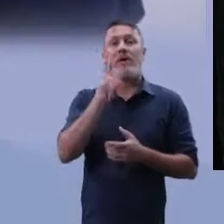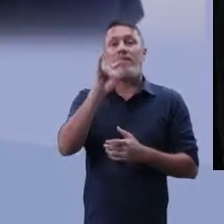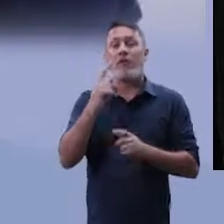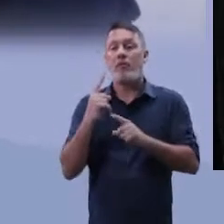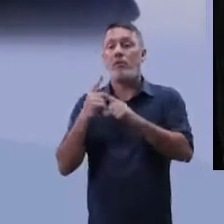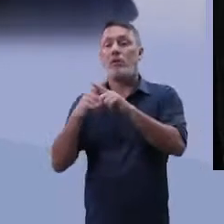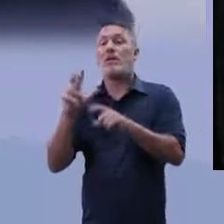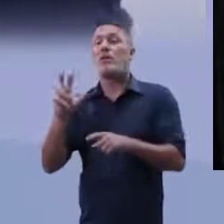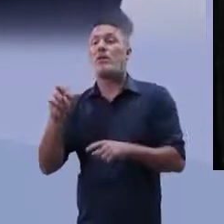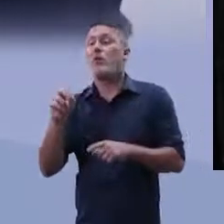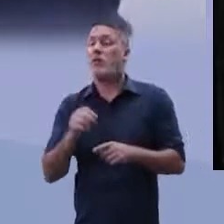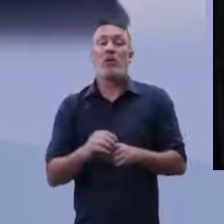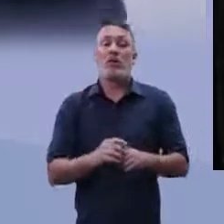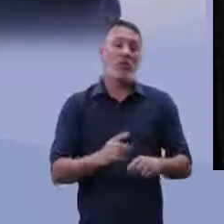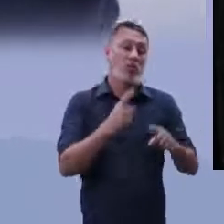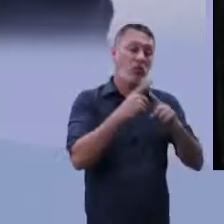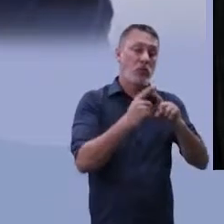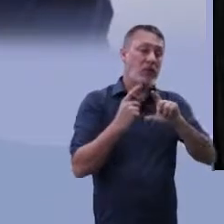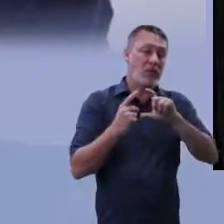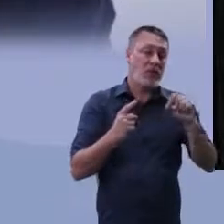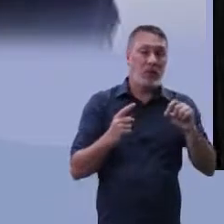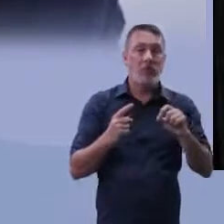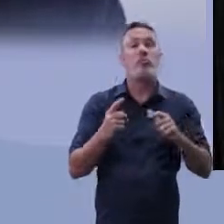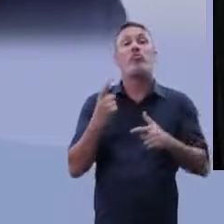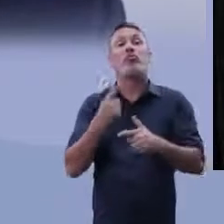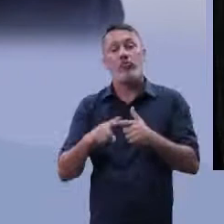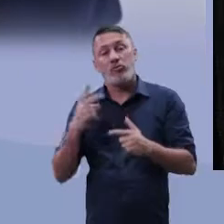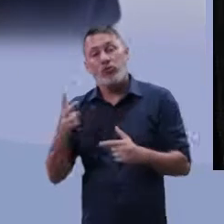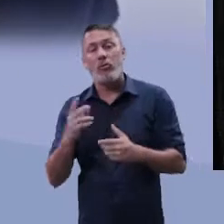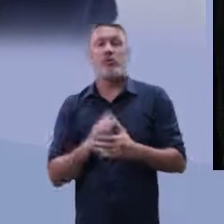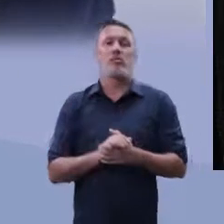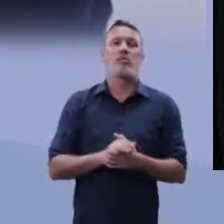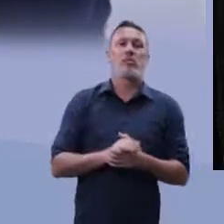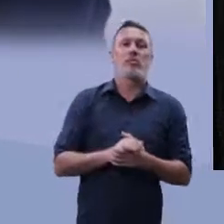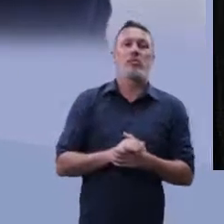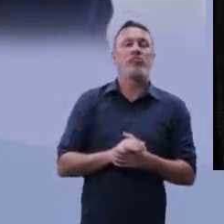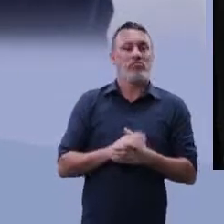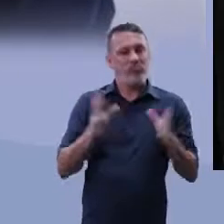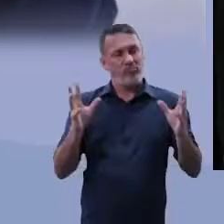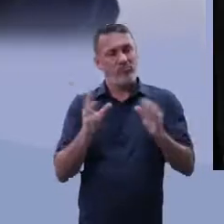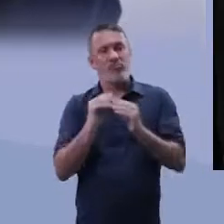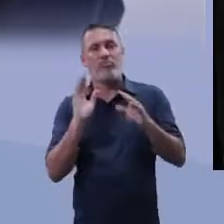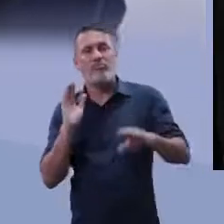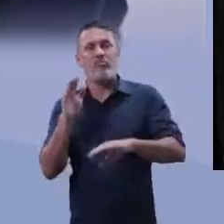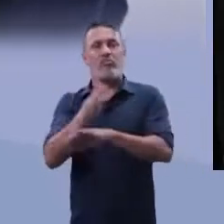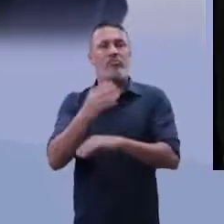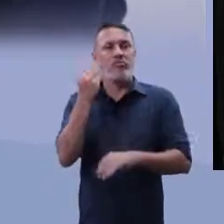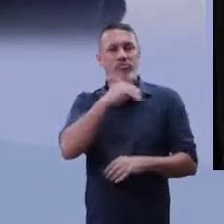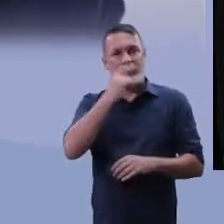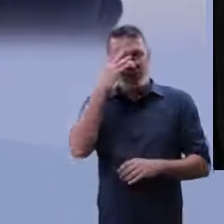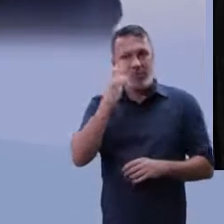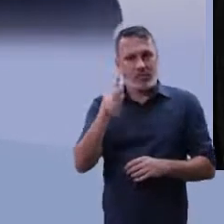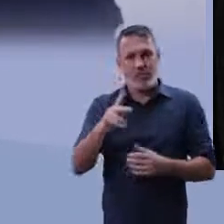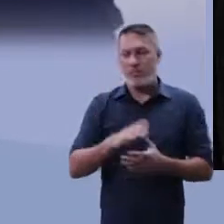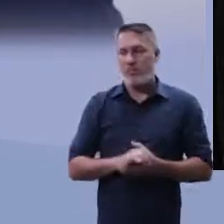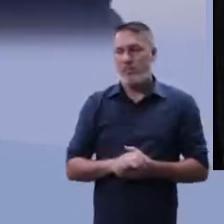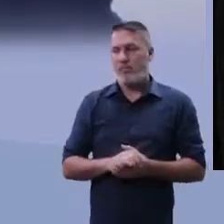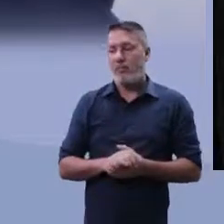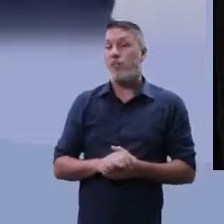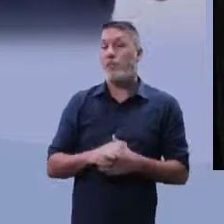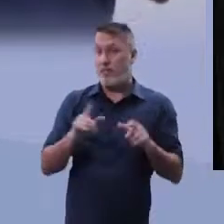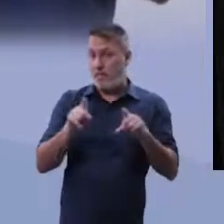2. Quando vai multiplicar por 50, é só multiplicar por 100 e dividir por 2. Pegou a visão, meu